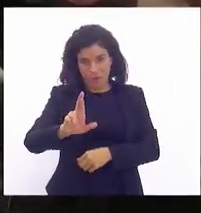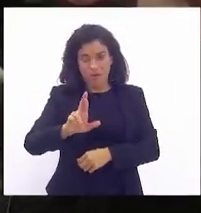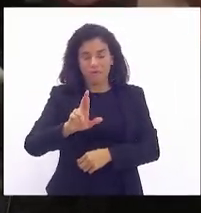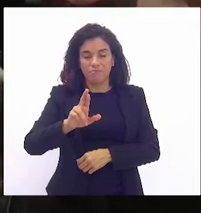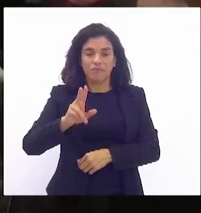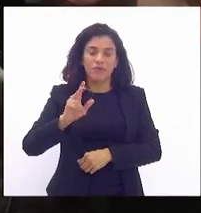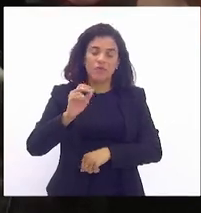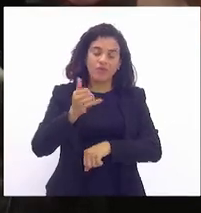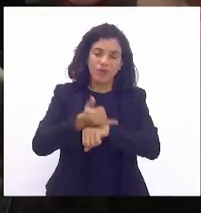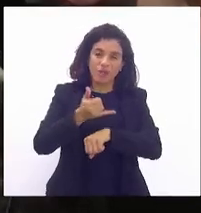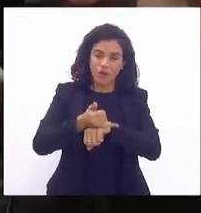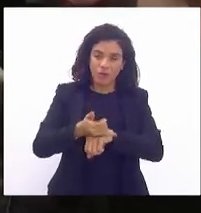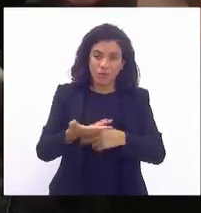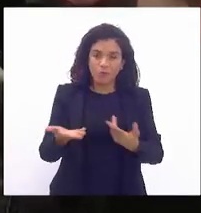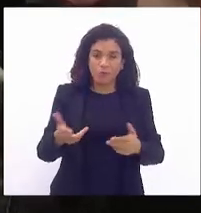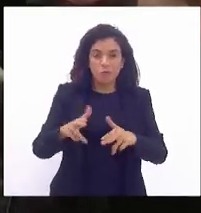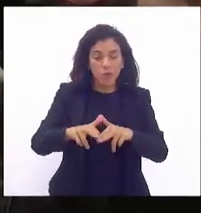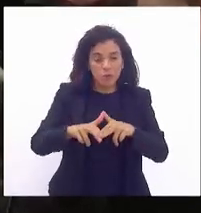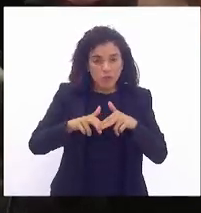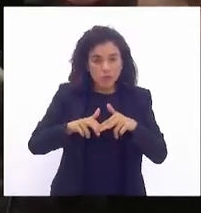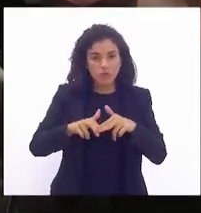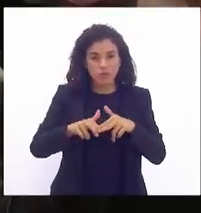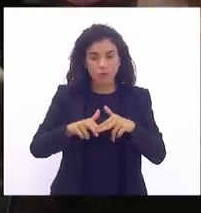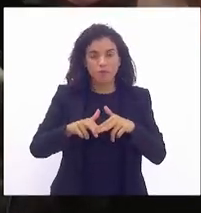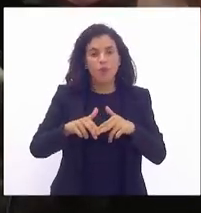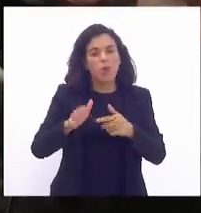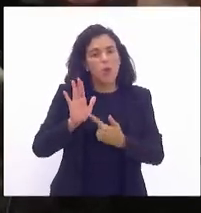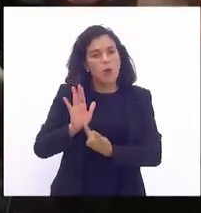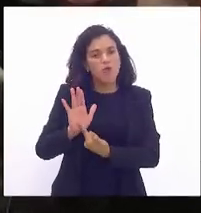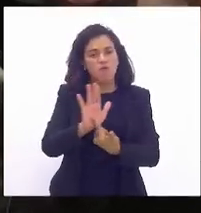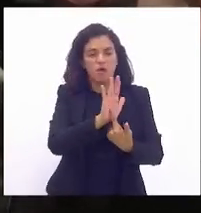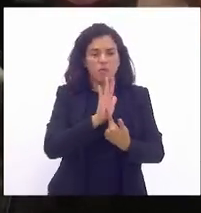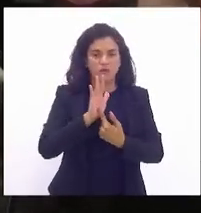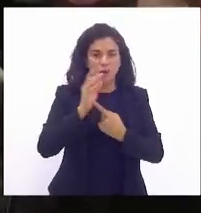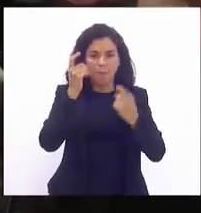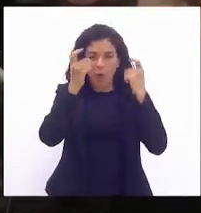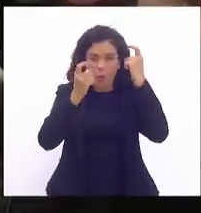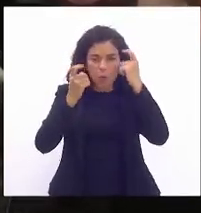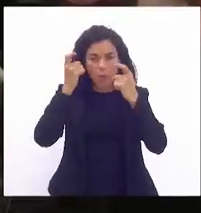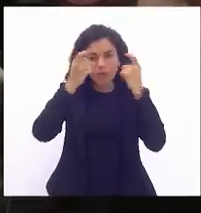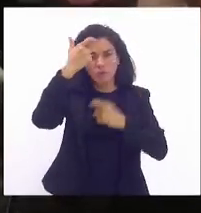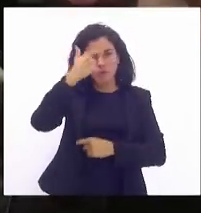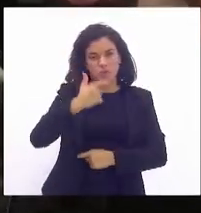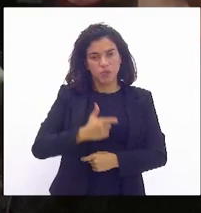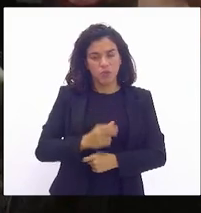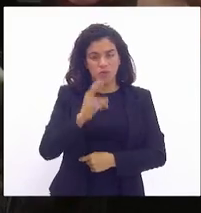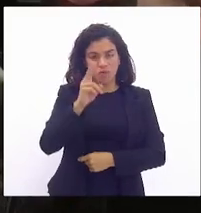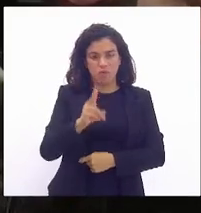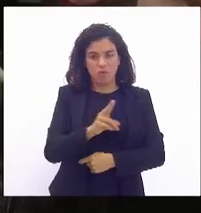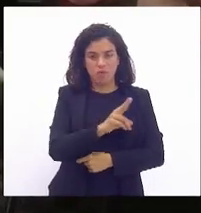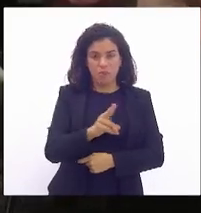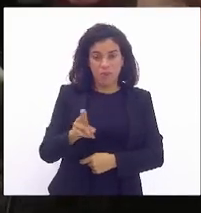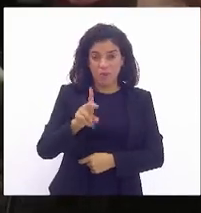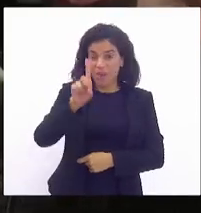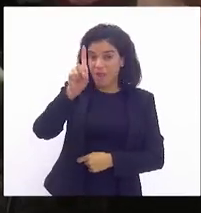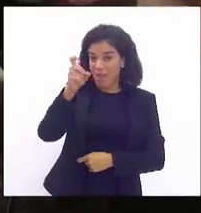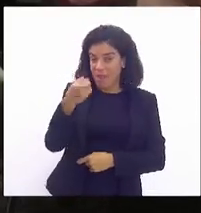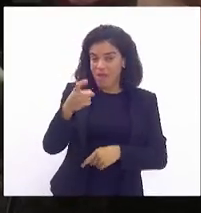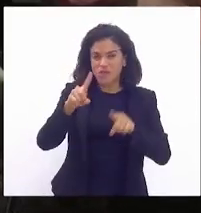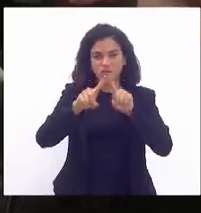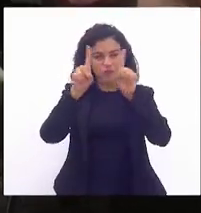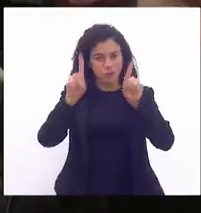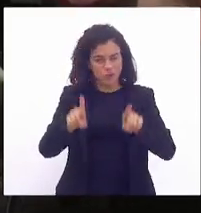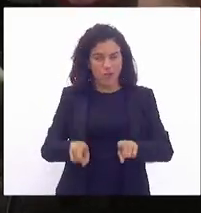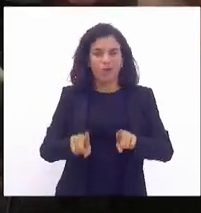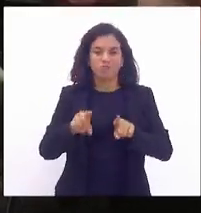Então, eu trago aqui a preocupação de um pastor que fui funcionário dentro dessa